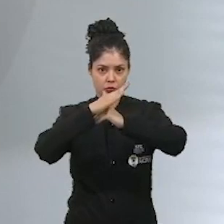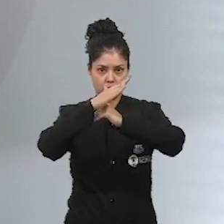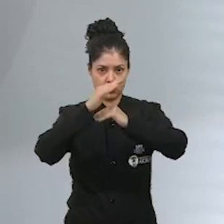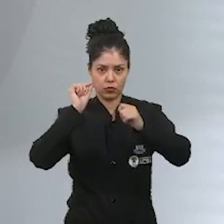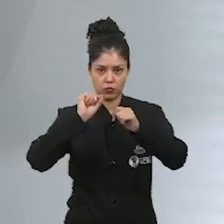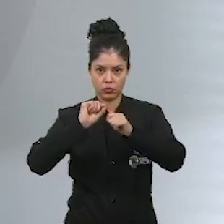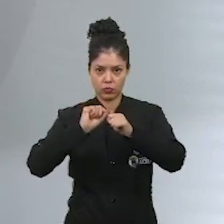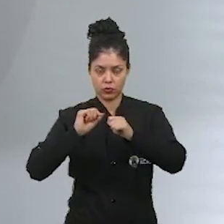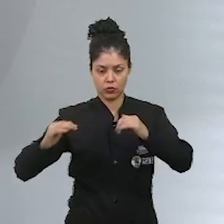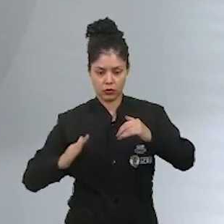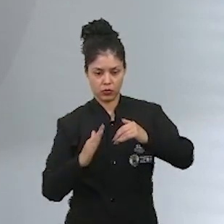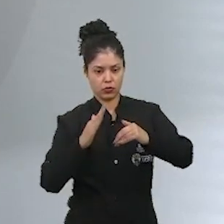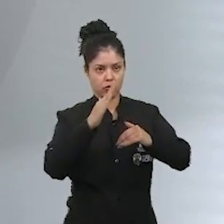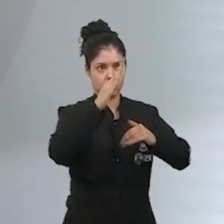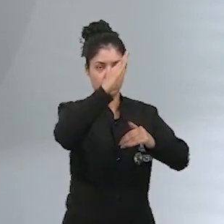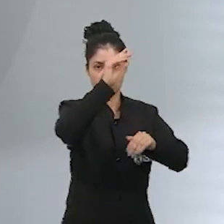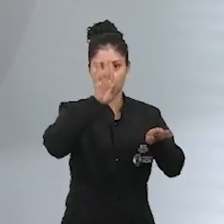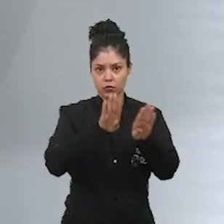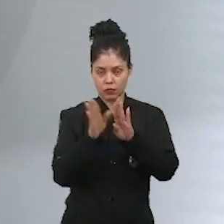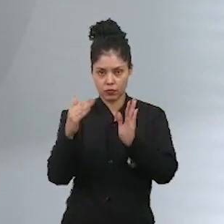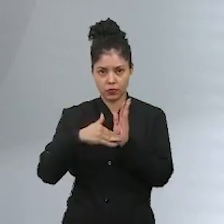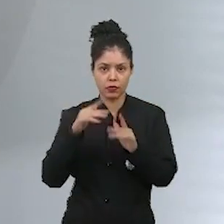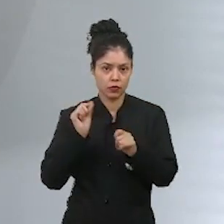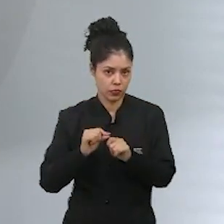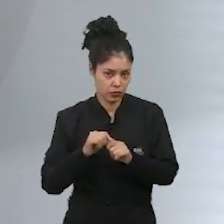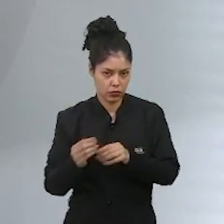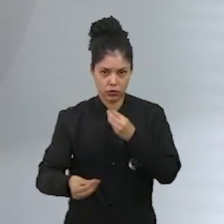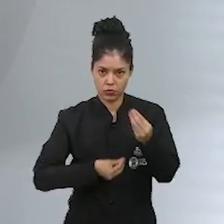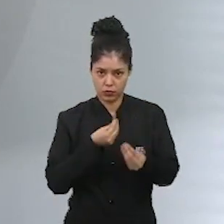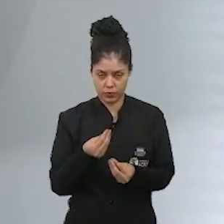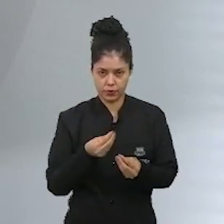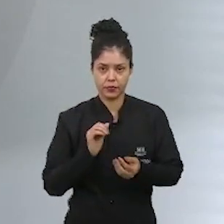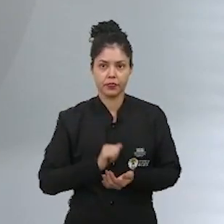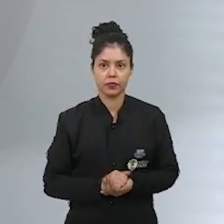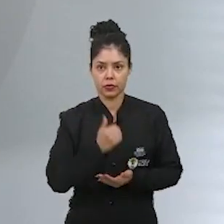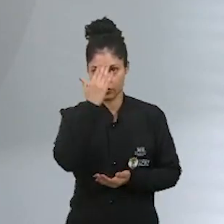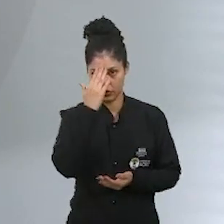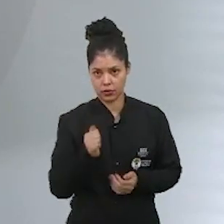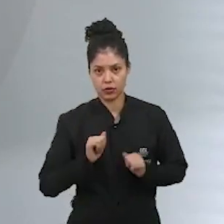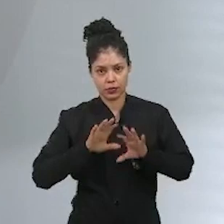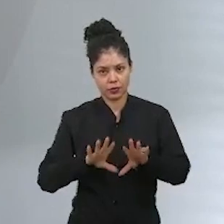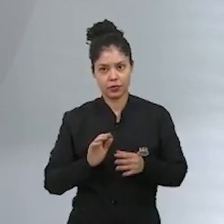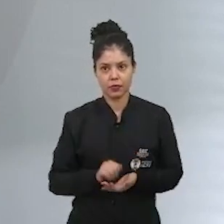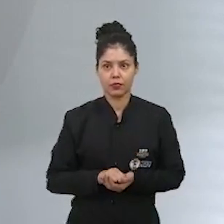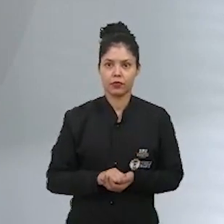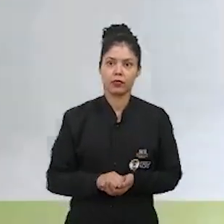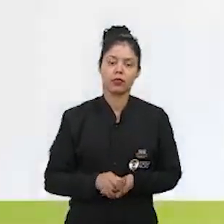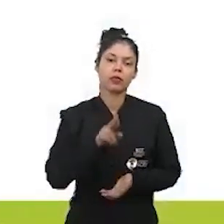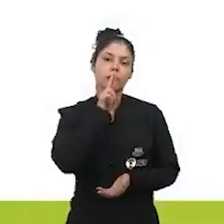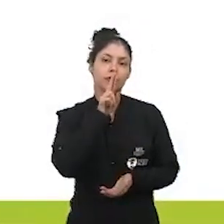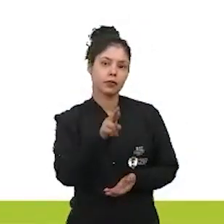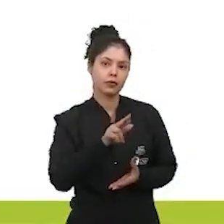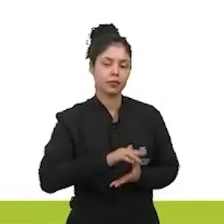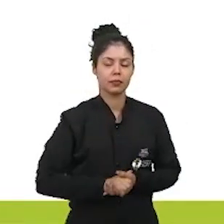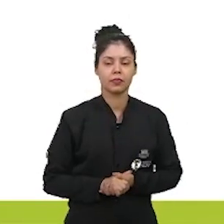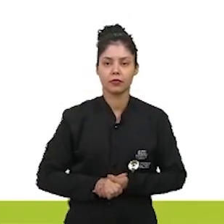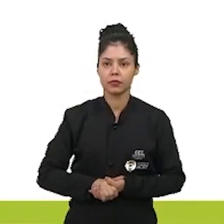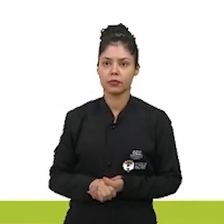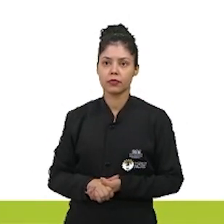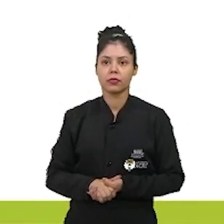essas montanhas, como nós temos aqui na Cordilheira dos Andes. Sabendo disso, vamos ali para a